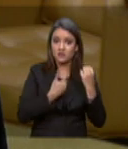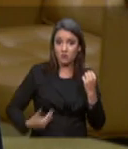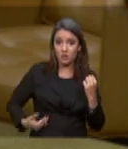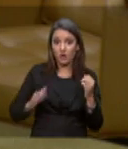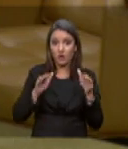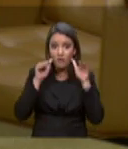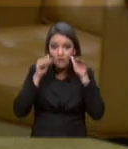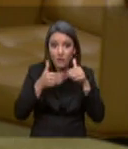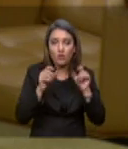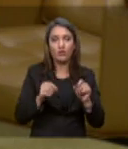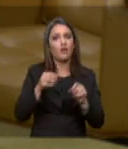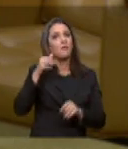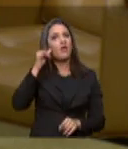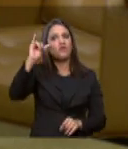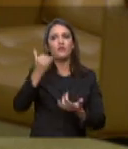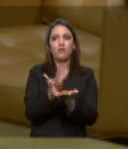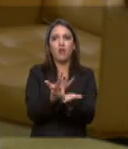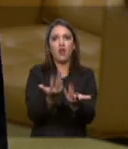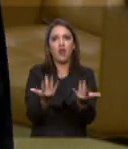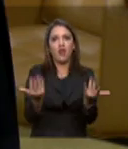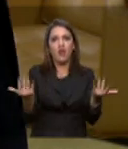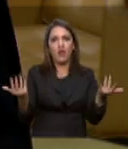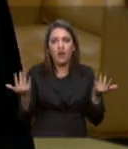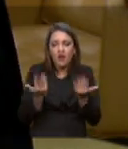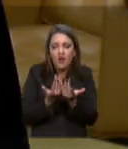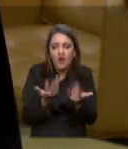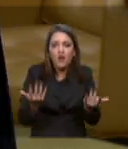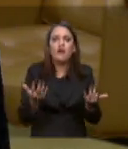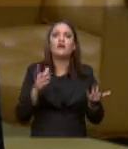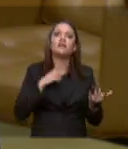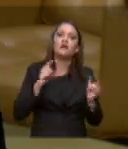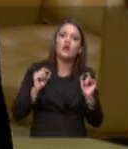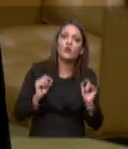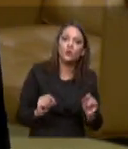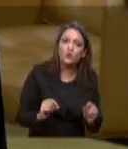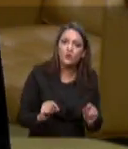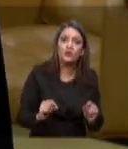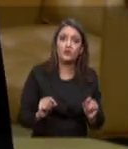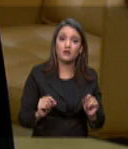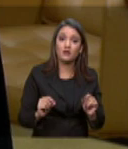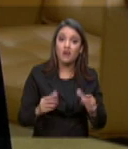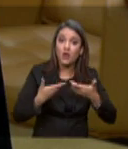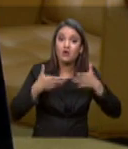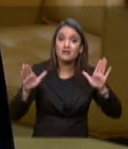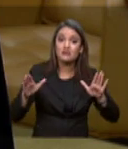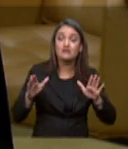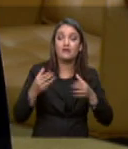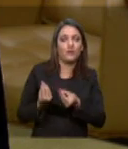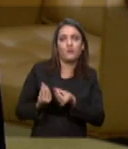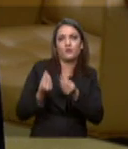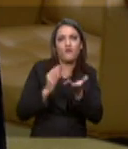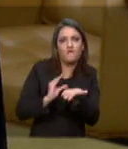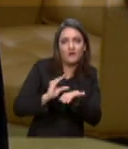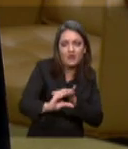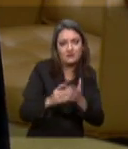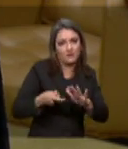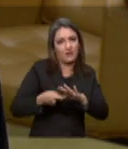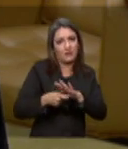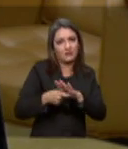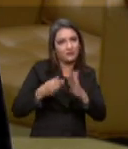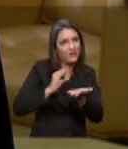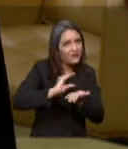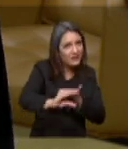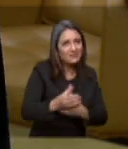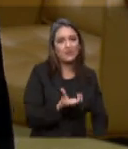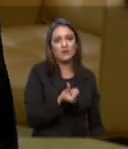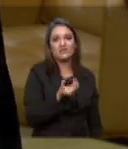combate a incêndios na Amazônia, Cerrado e Pantanal, teve um orçamento federal de 60 milhões de reais.